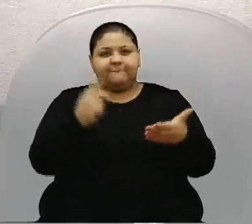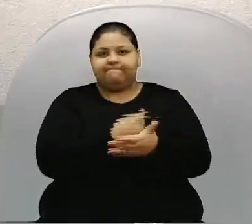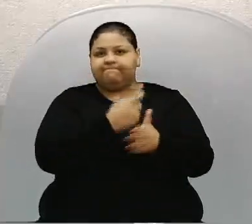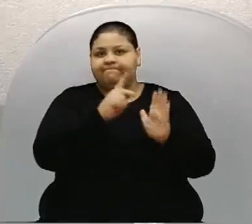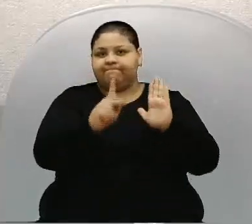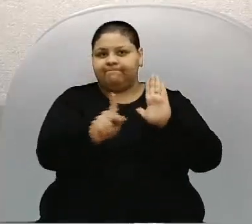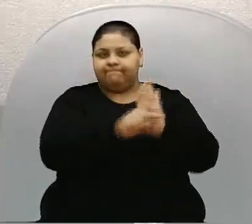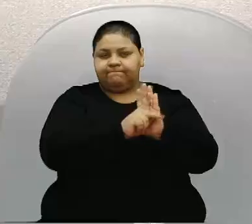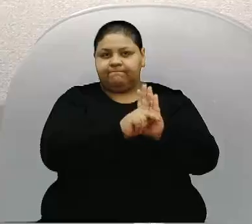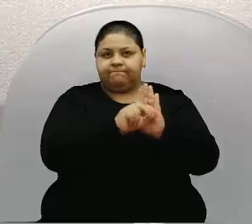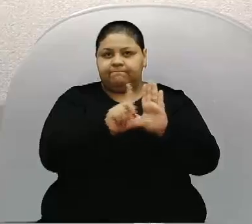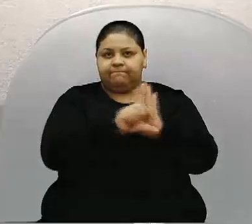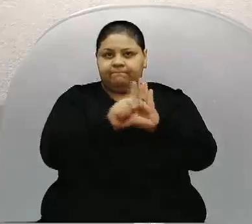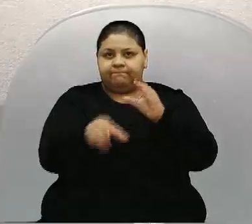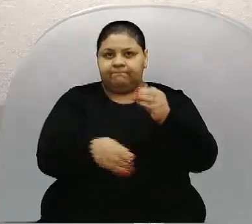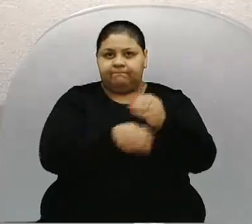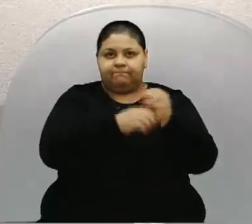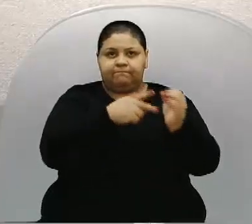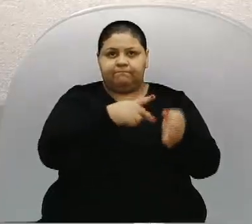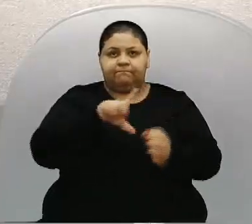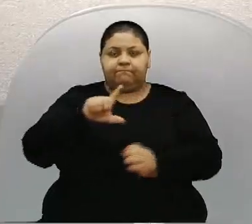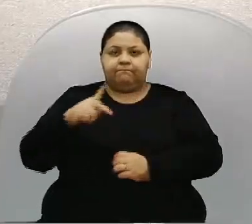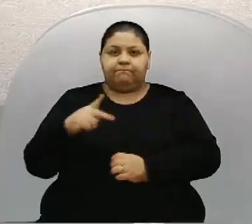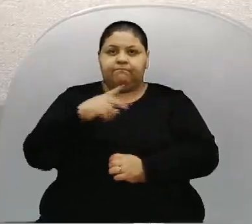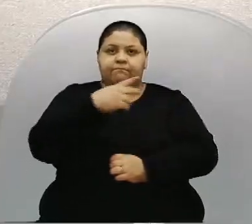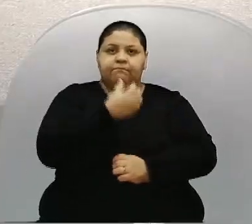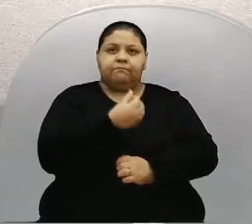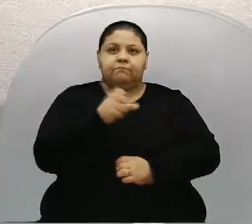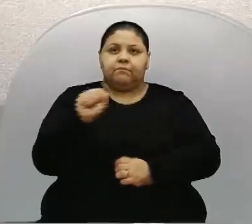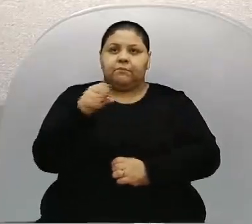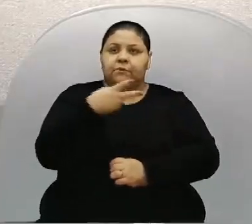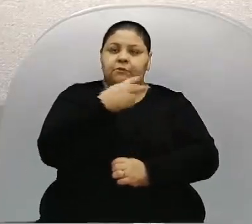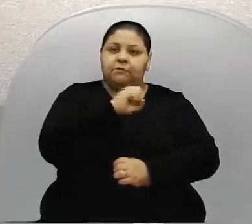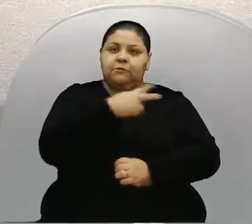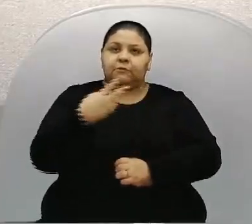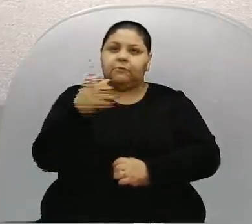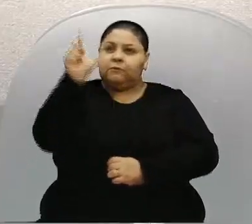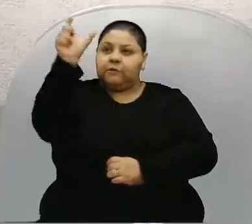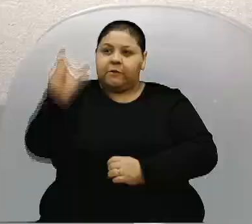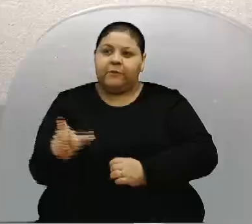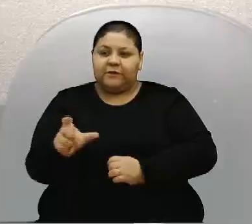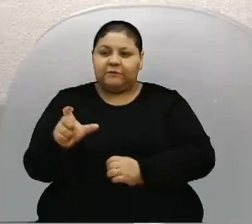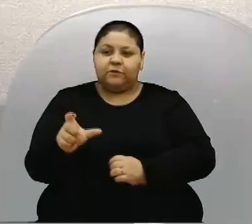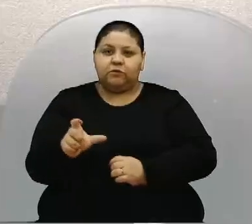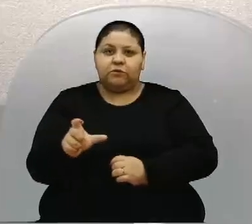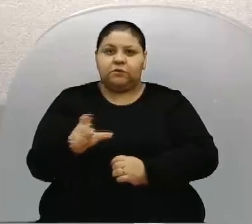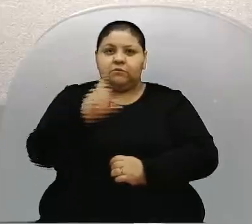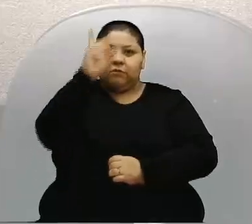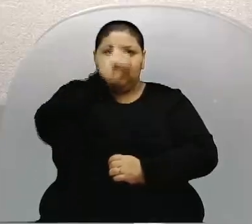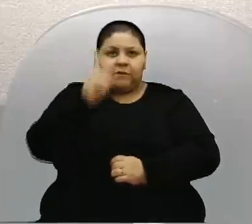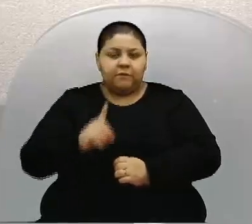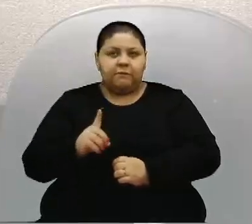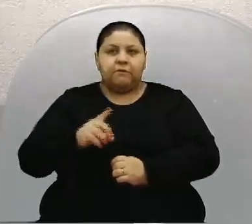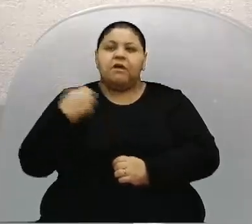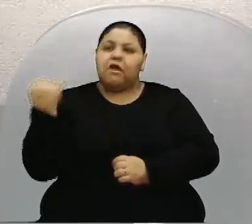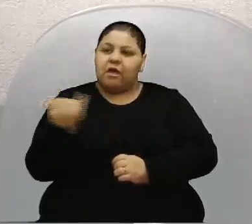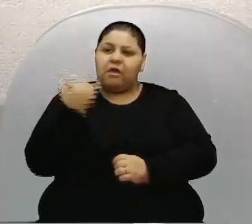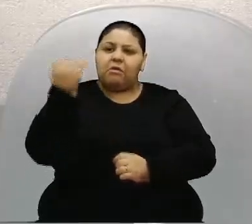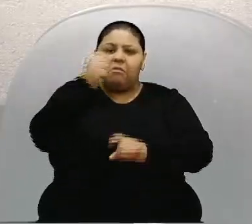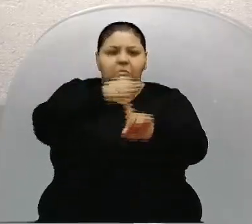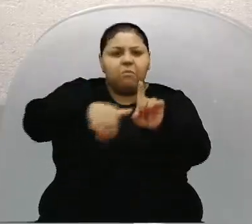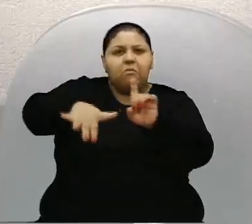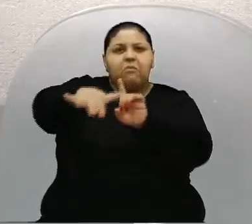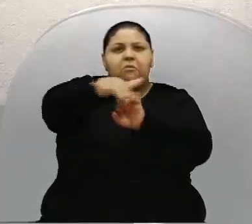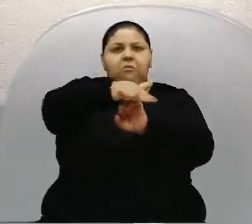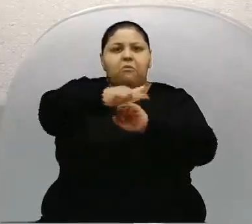à Lei Complementar PLP 68/2024 para as pessoas com deficiência, é fundamental que a sociedade